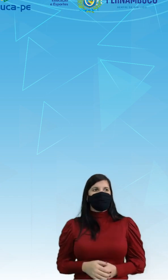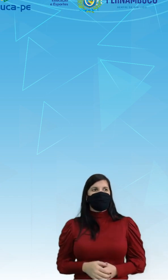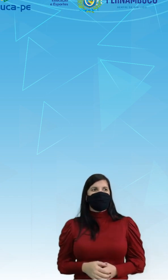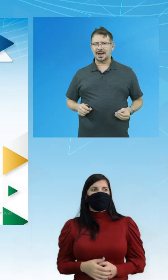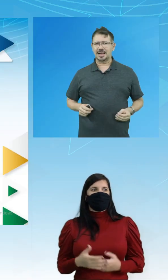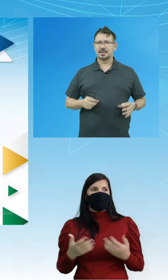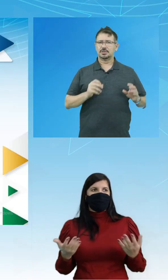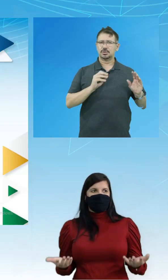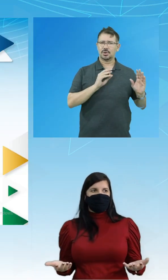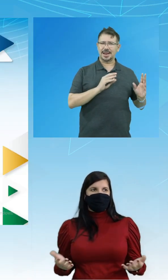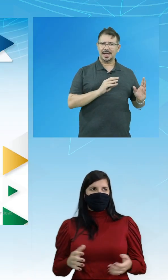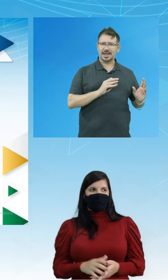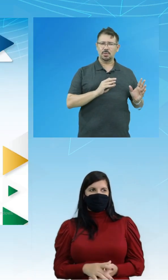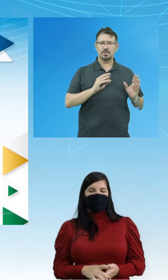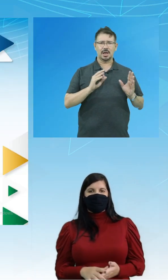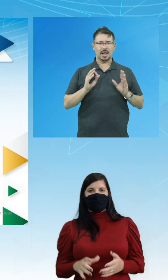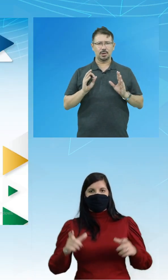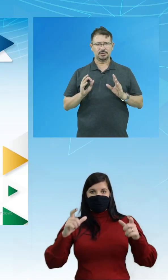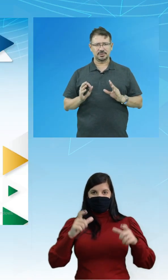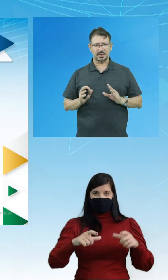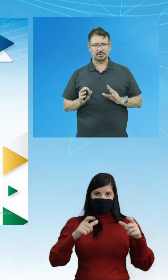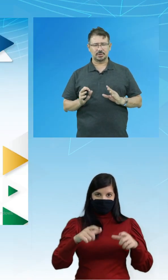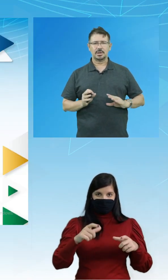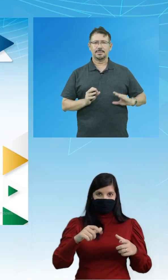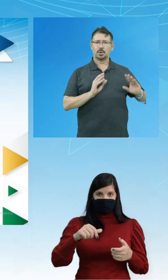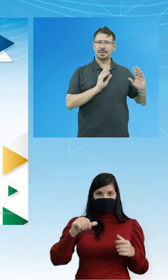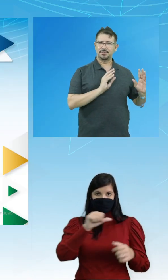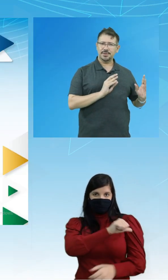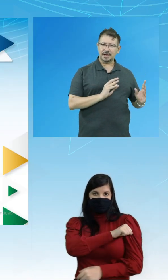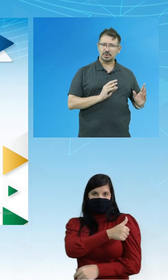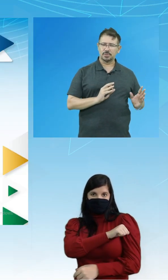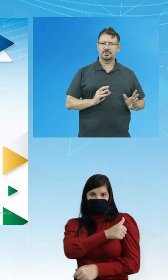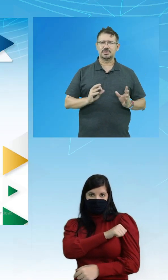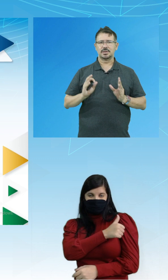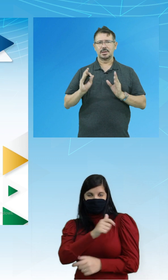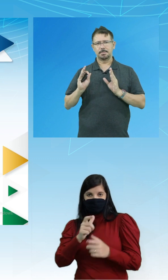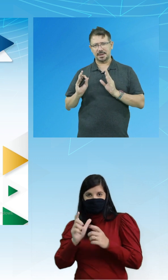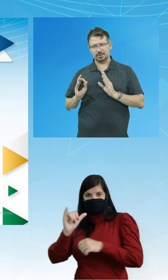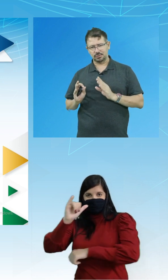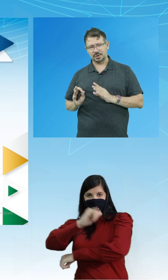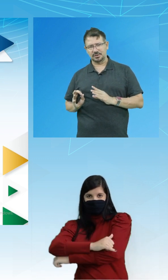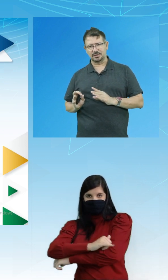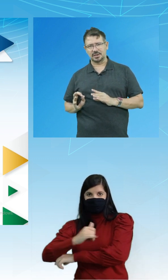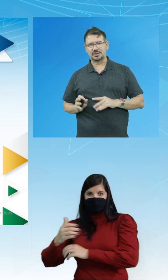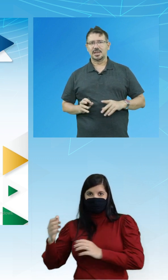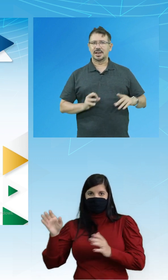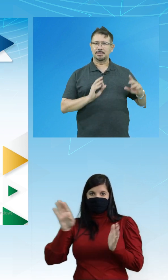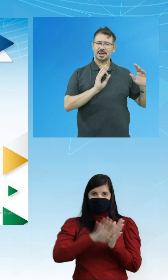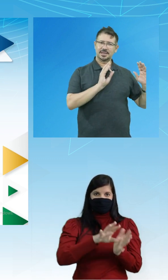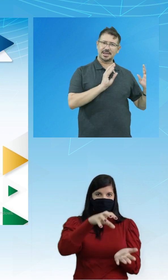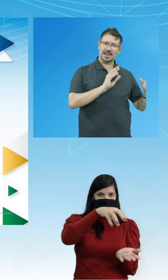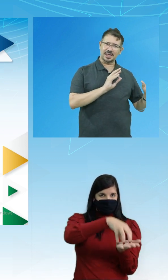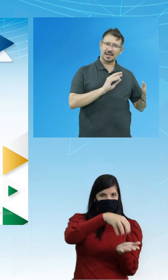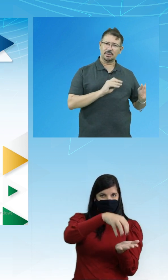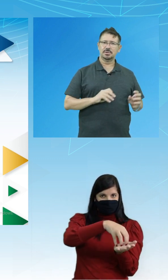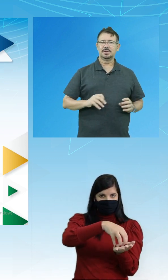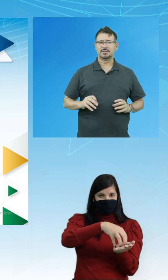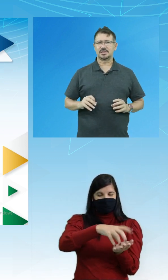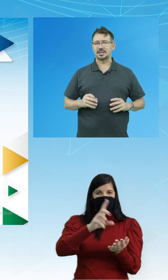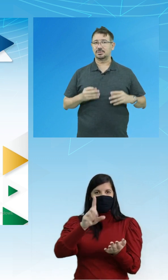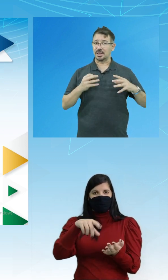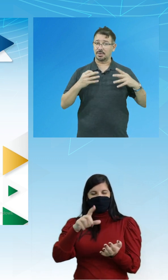aqui. Vamos lá. Do Galeão ao centro. Uma via crucis para os turistas. Lembrar que